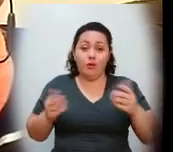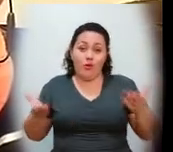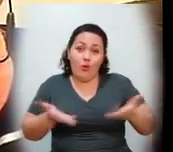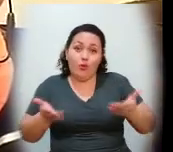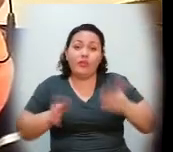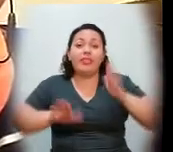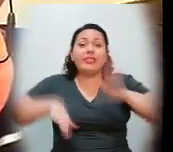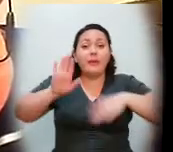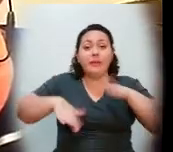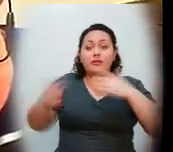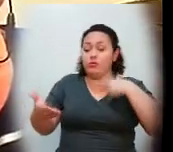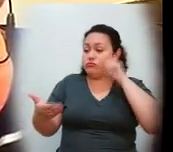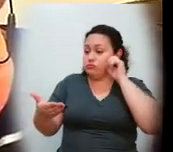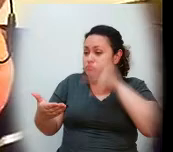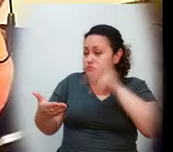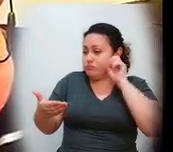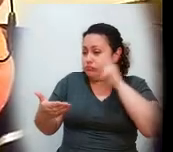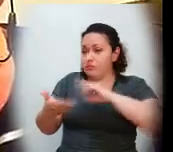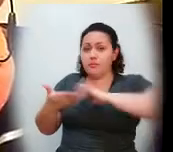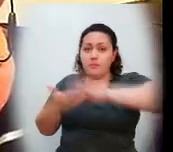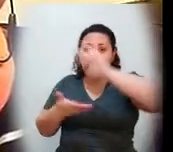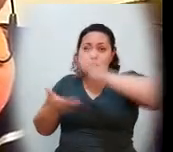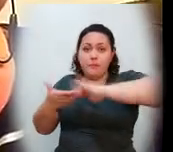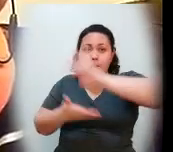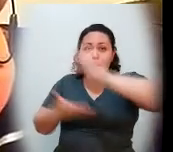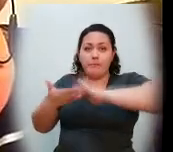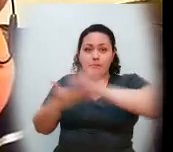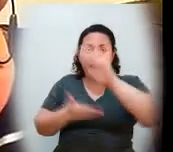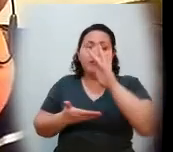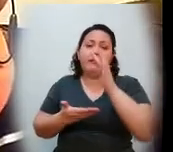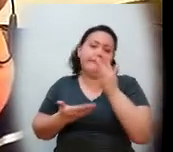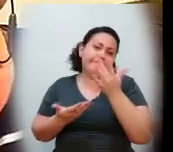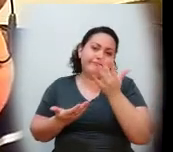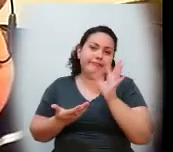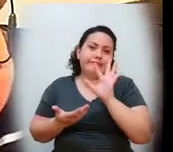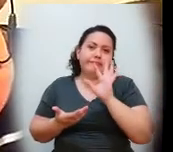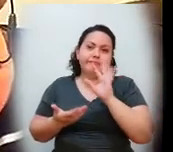da nossa do que entra no nosso feed de notícias,